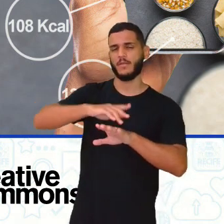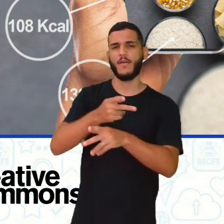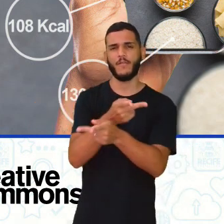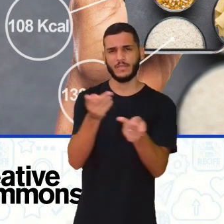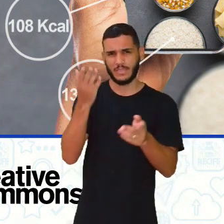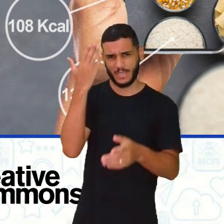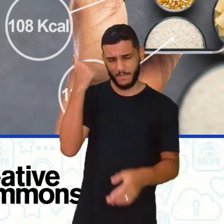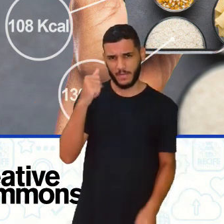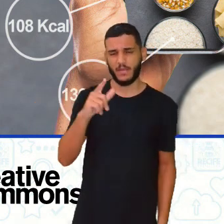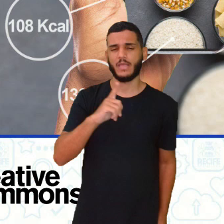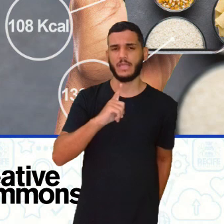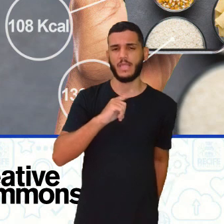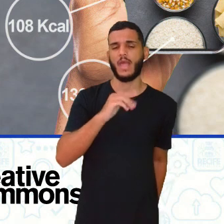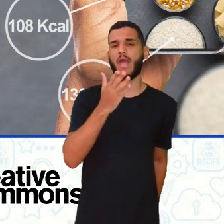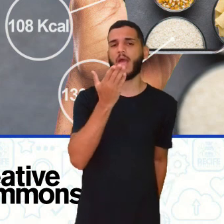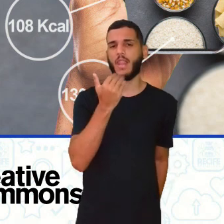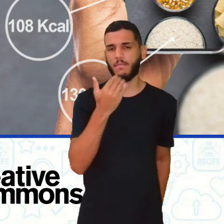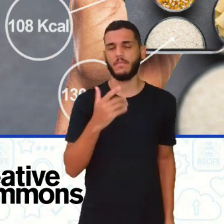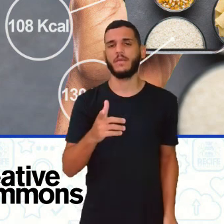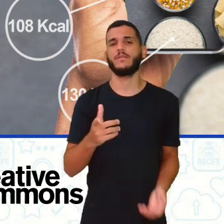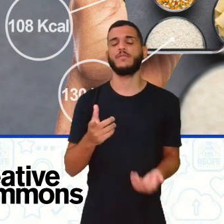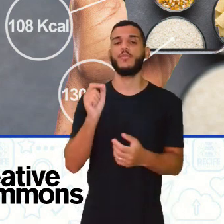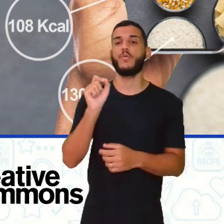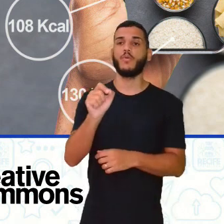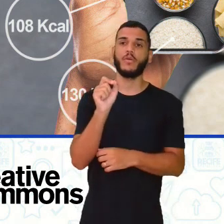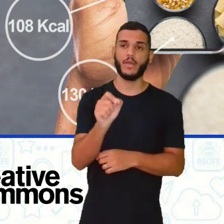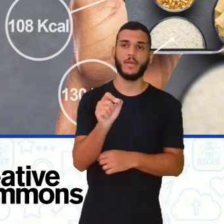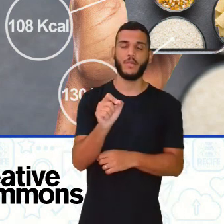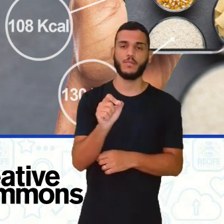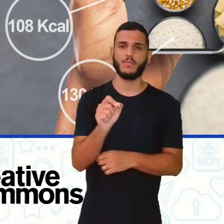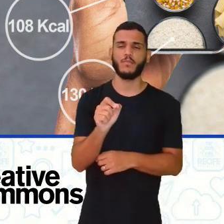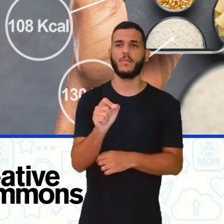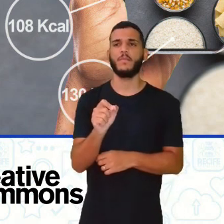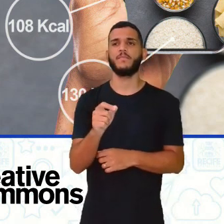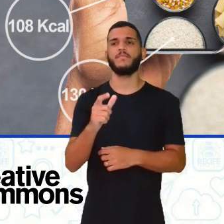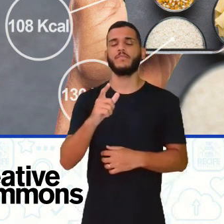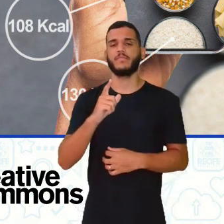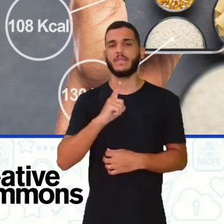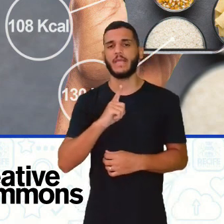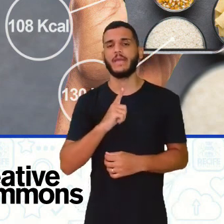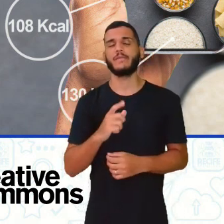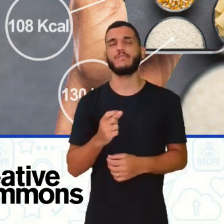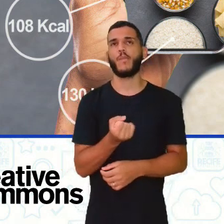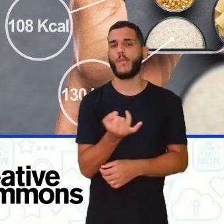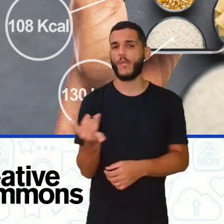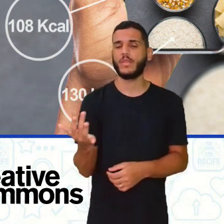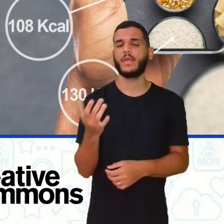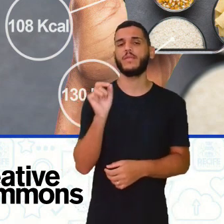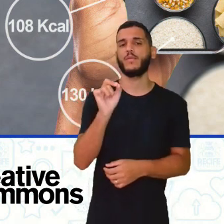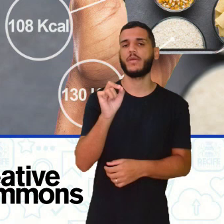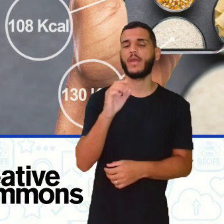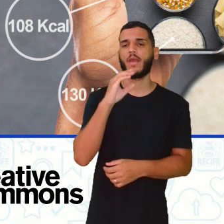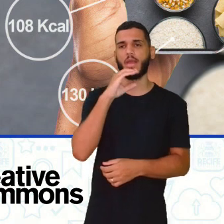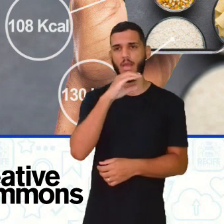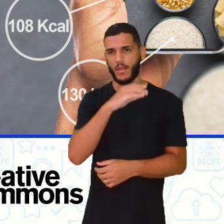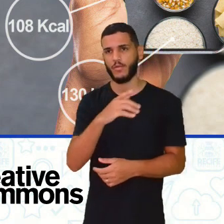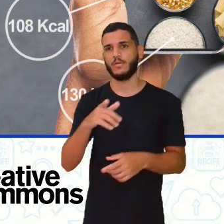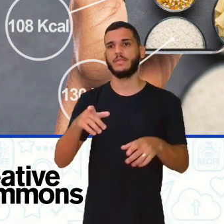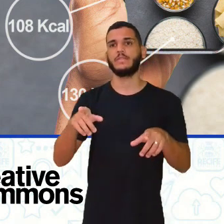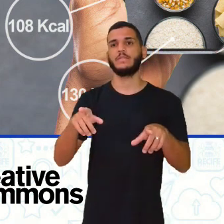nos nossos alimentos, eles apresentam também uma questão aí de calor? E a questão aí, ó, no